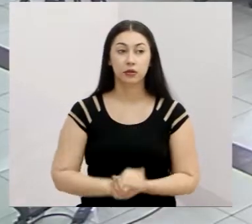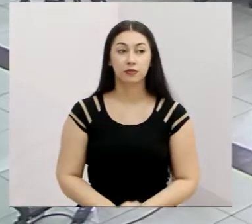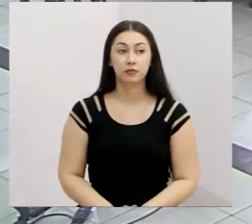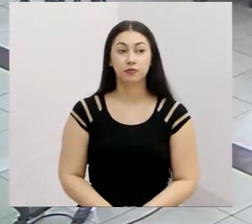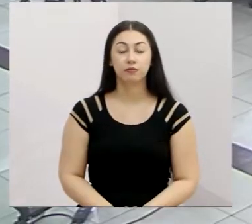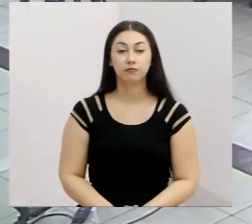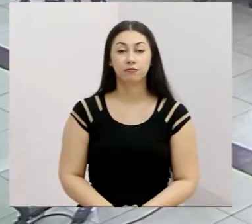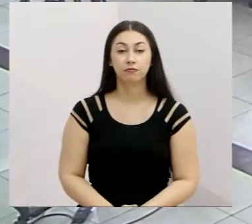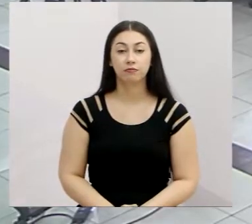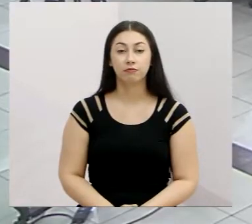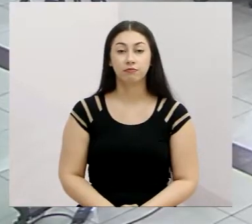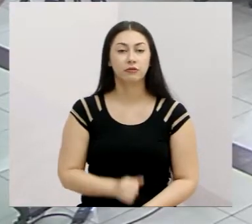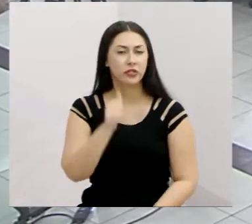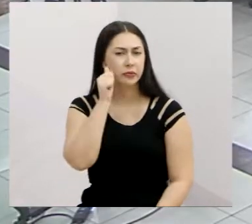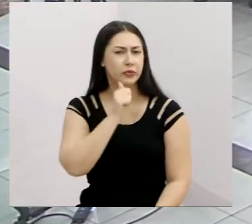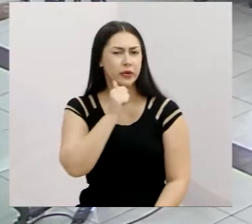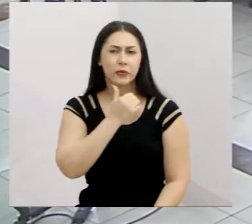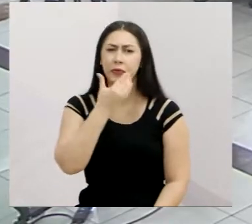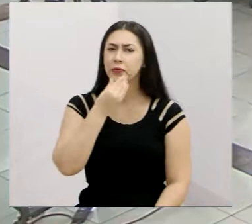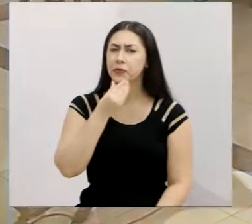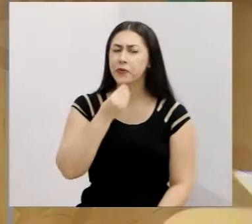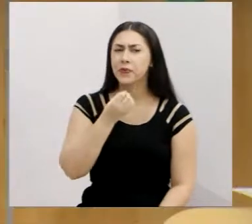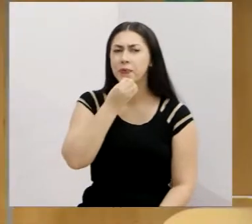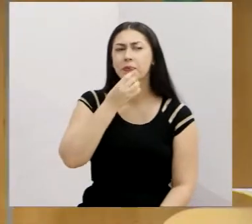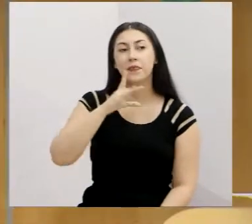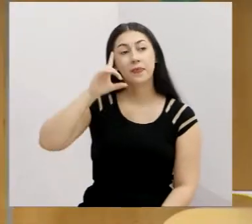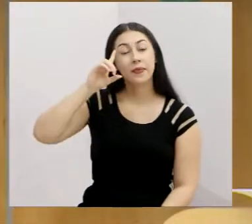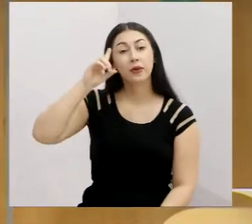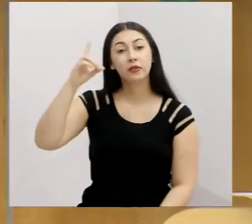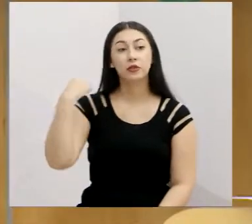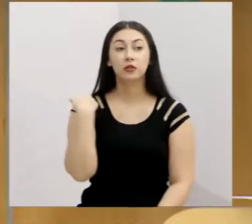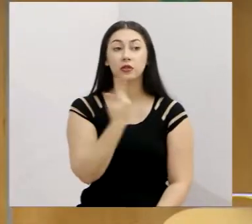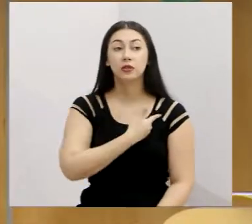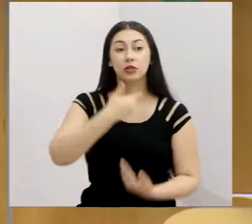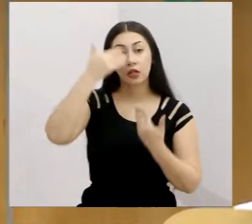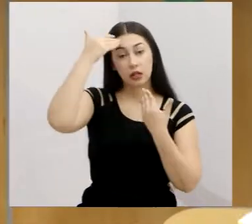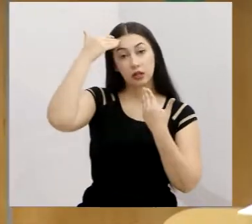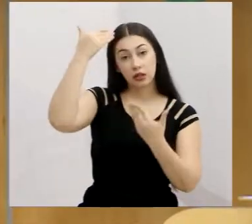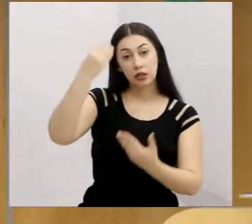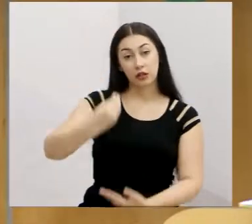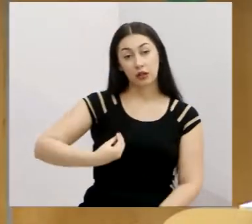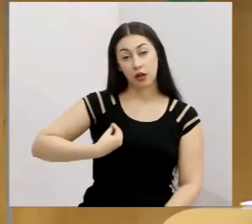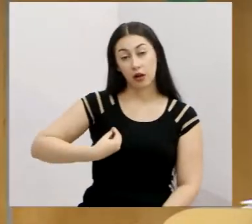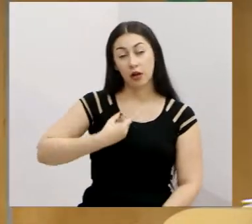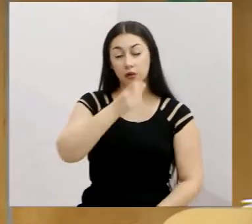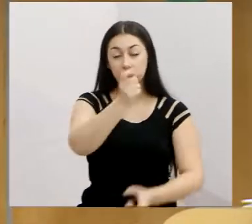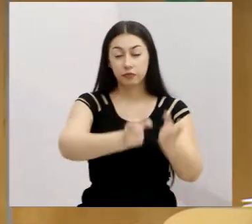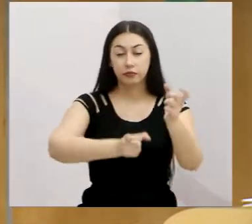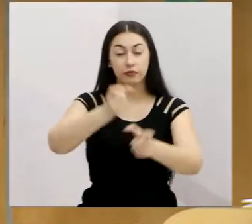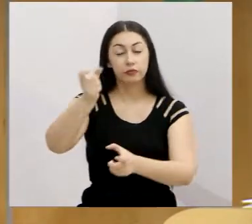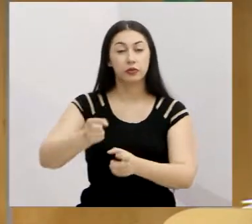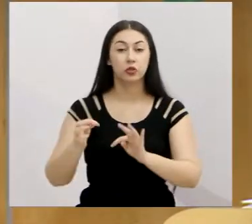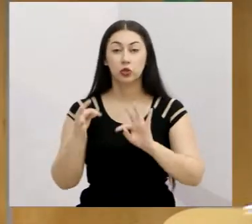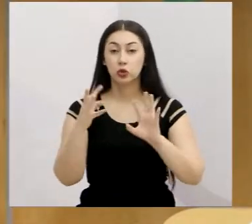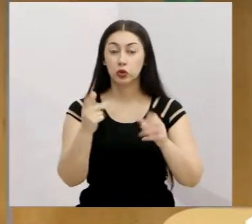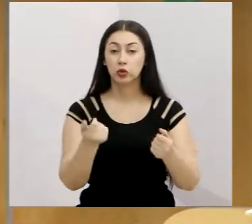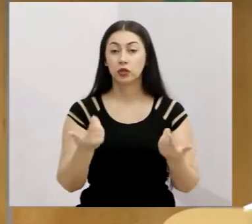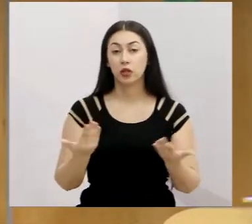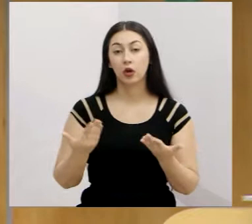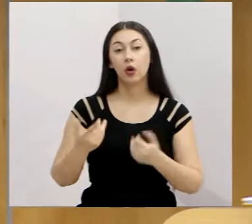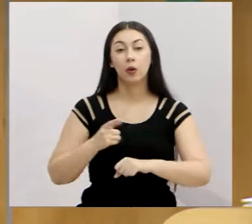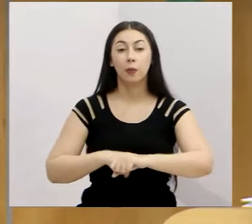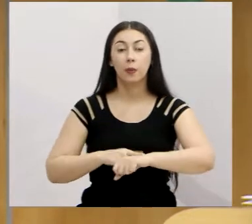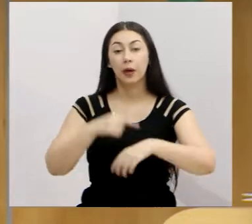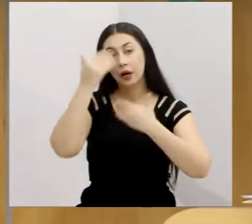Olá senhoras e senhores muito bom dia agradecemos a presença de todos na sessão solene que comemora